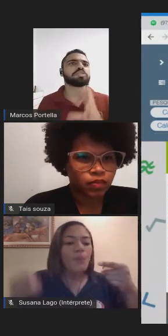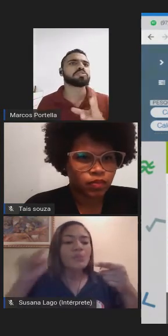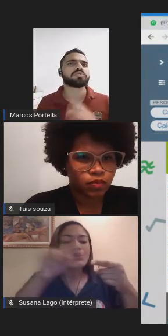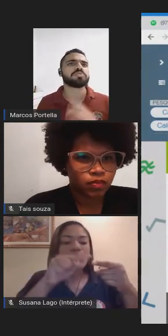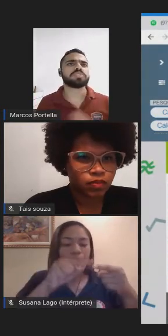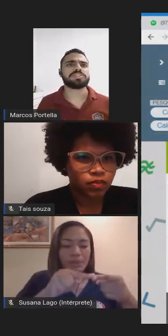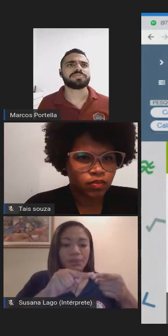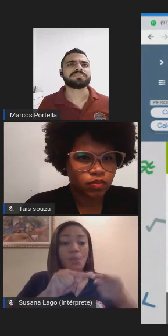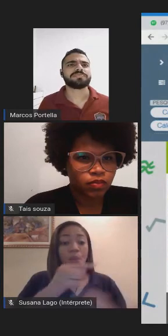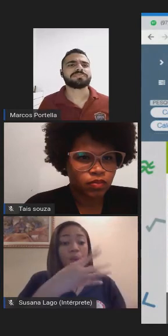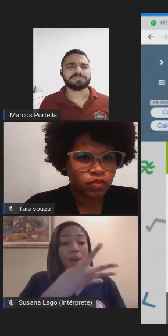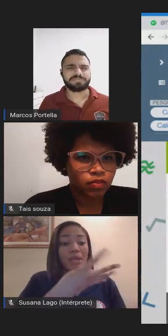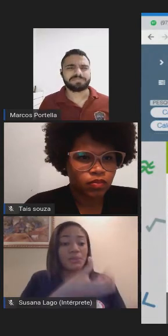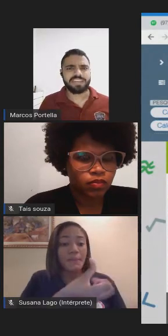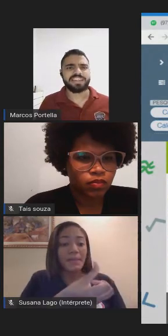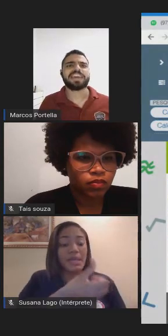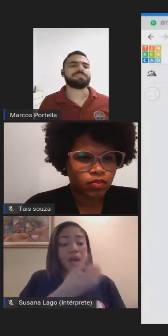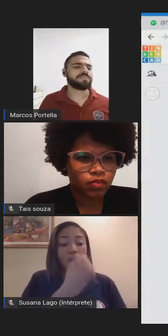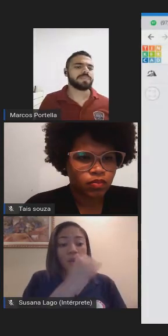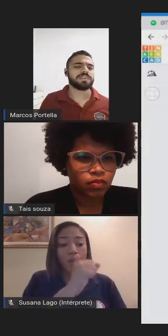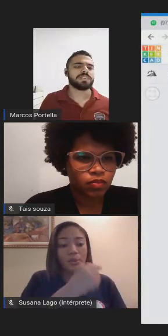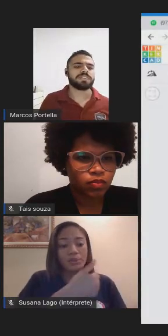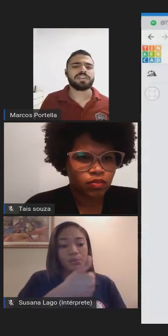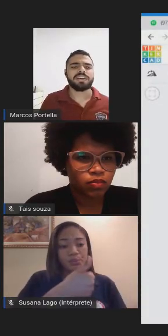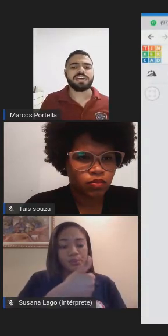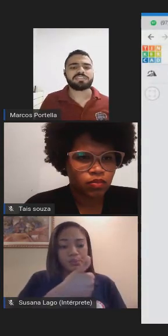4,681, em torno disso. Quer ver que é?